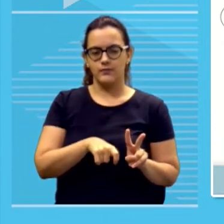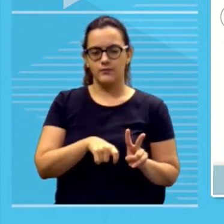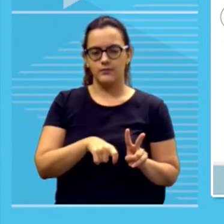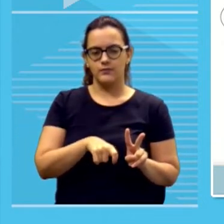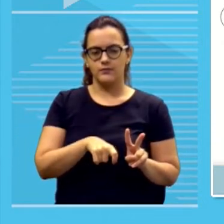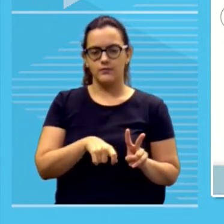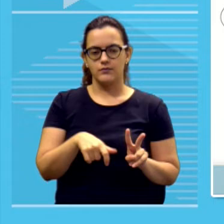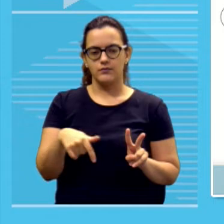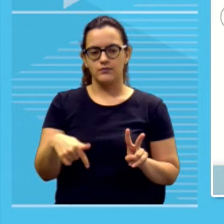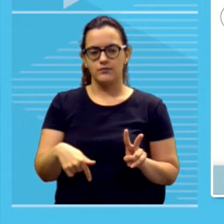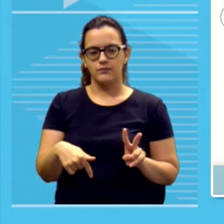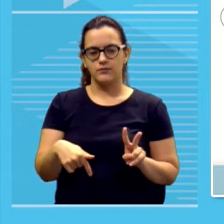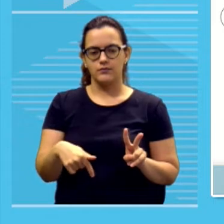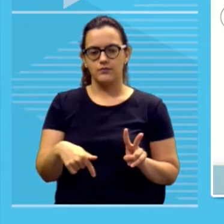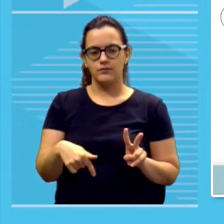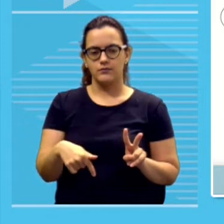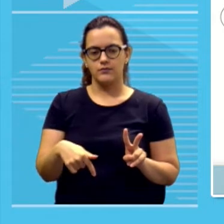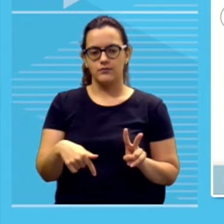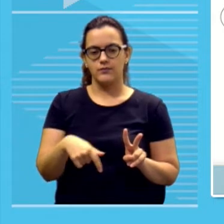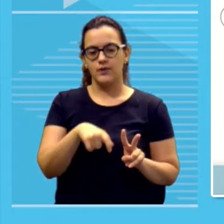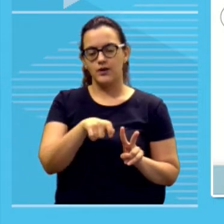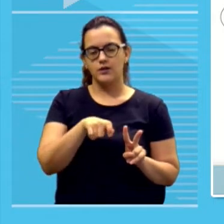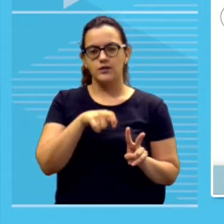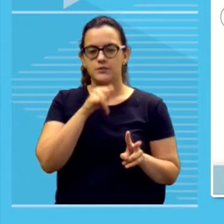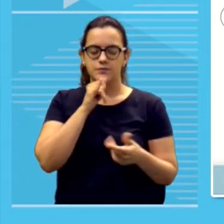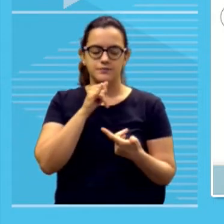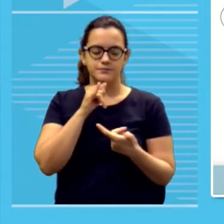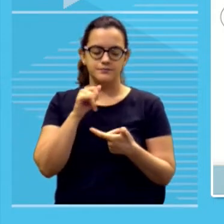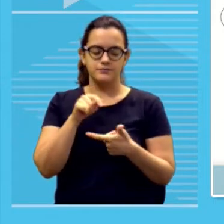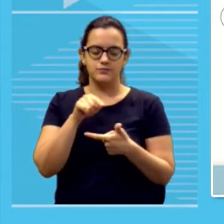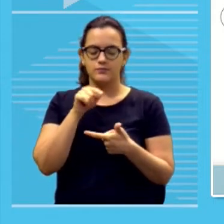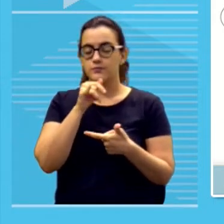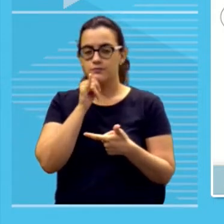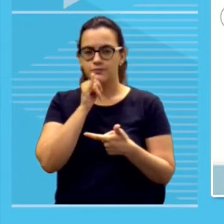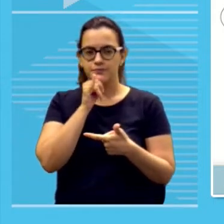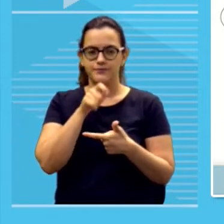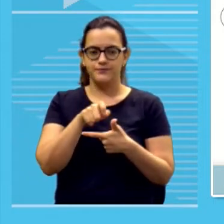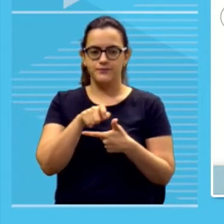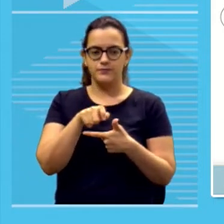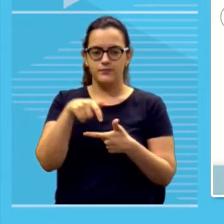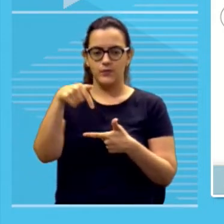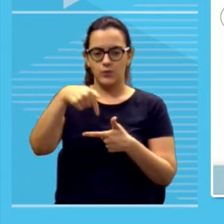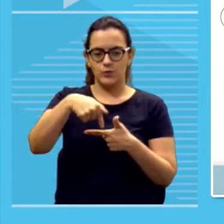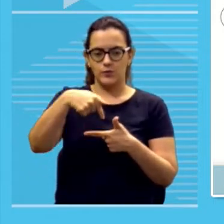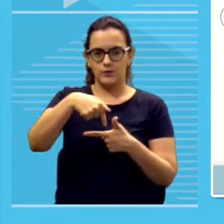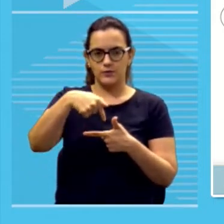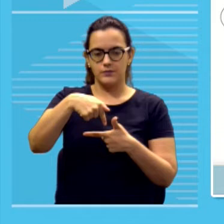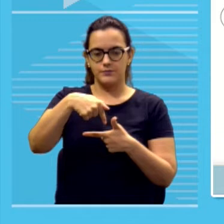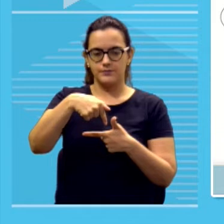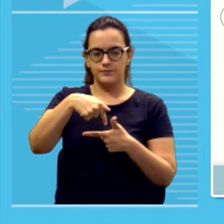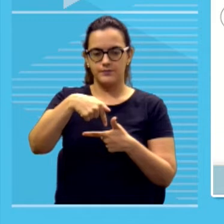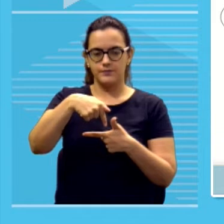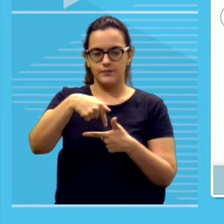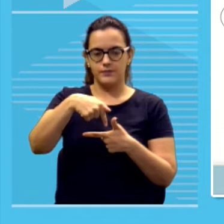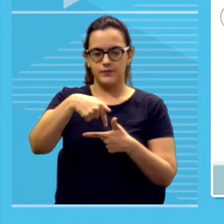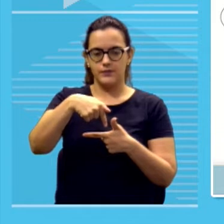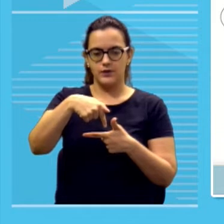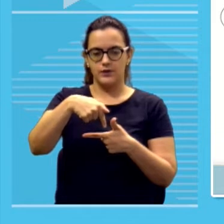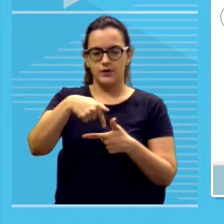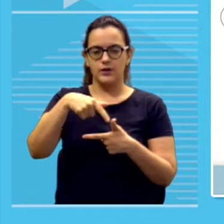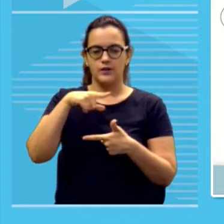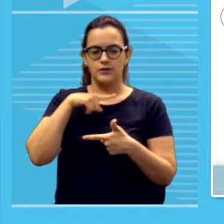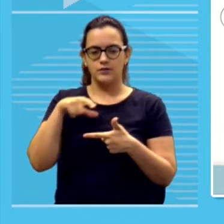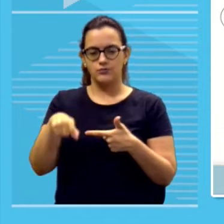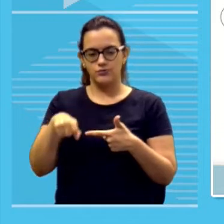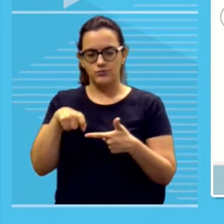ao quadrado mais o y do que menos